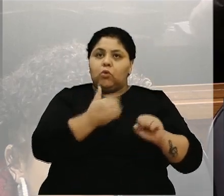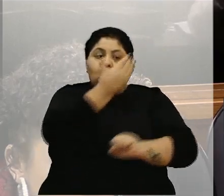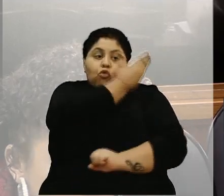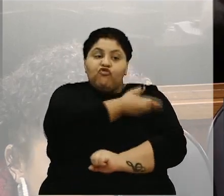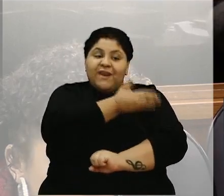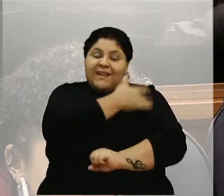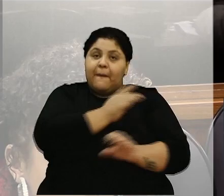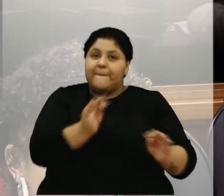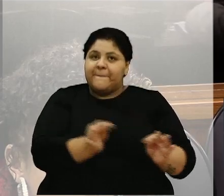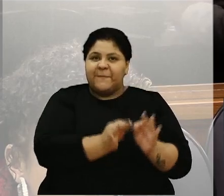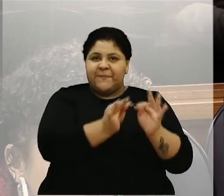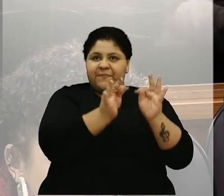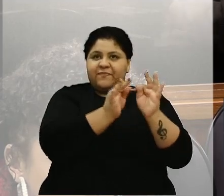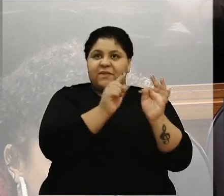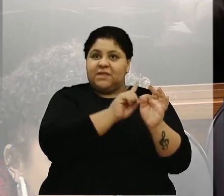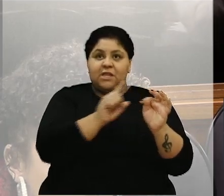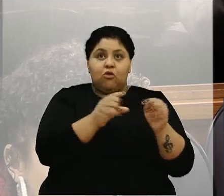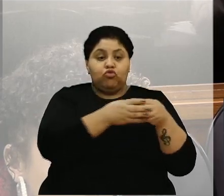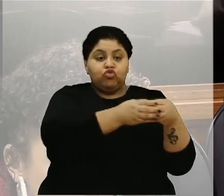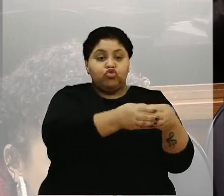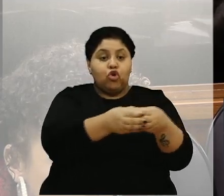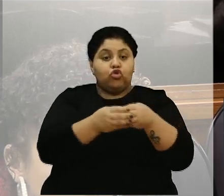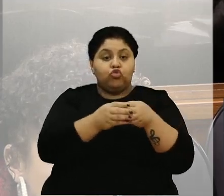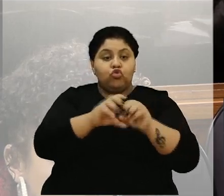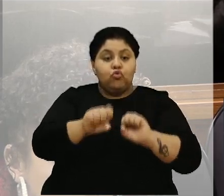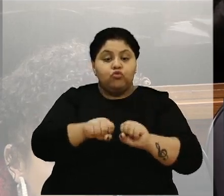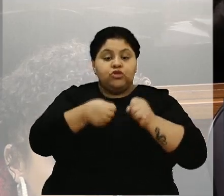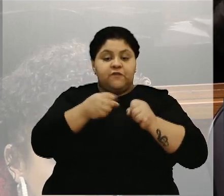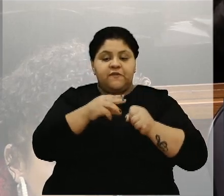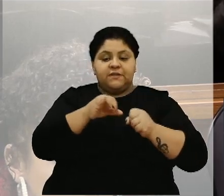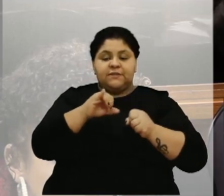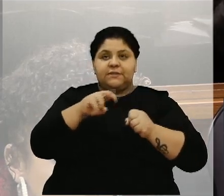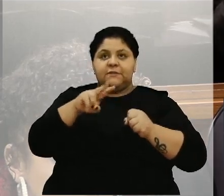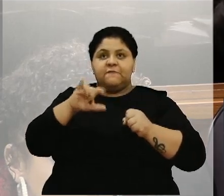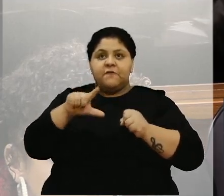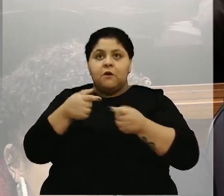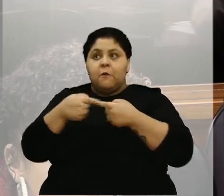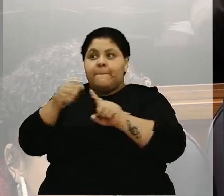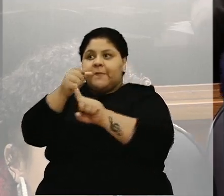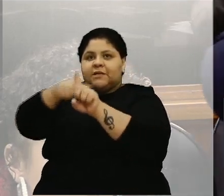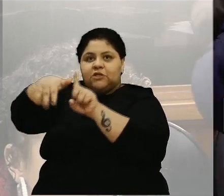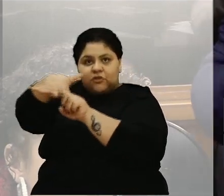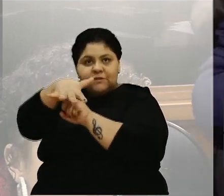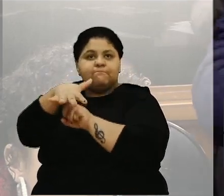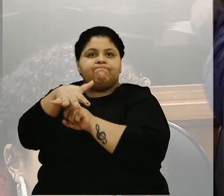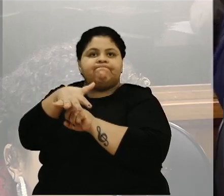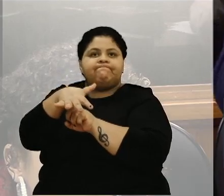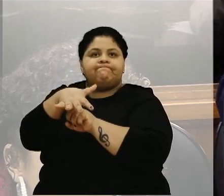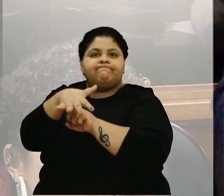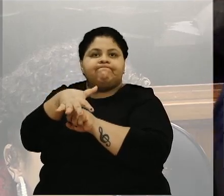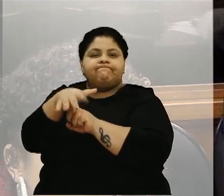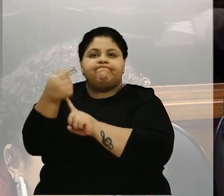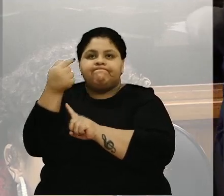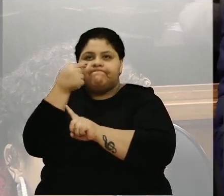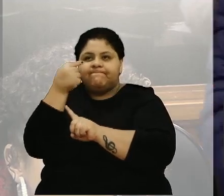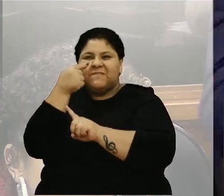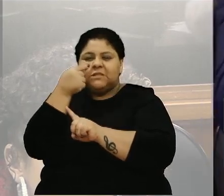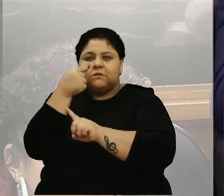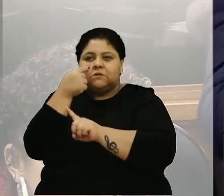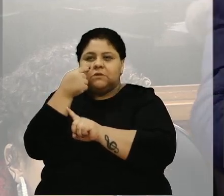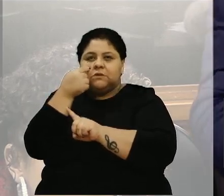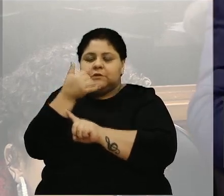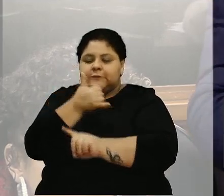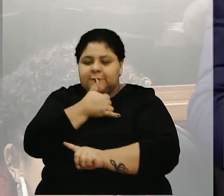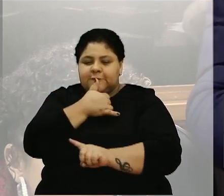técnico, não só da Defesa Civil, mas para a sociedade, Vídeo que nós passamos, a tristeza, o sofrimento.